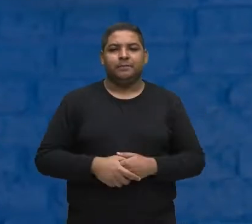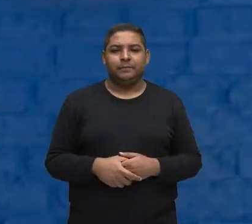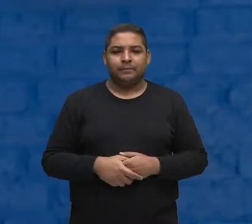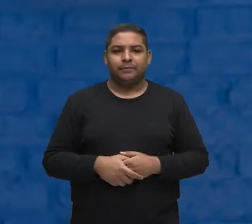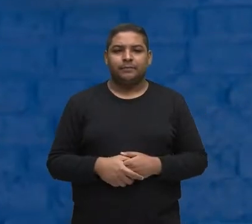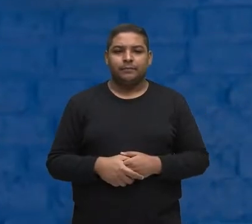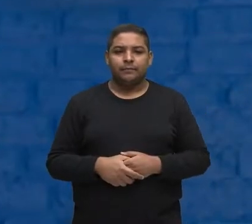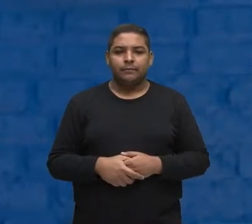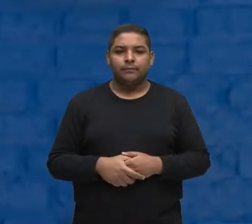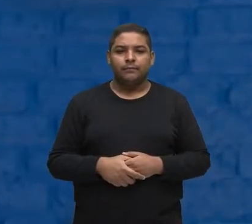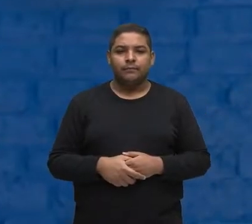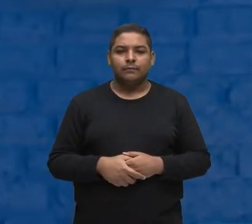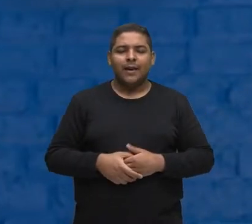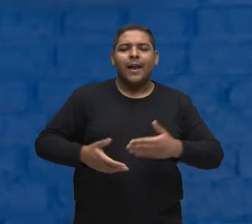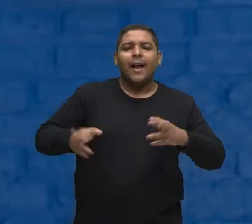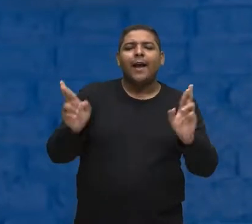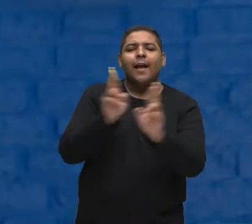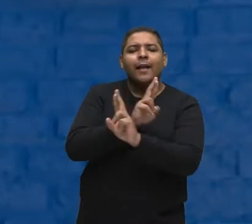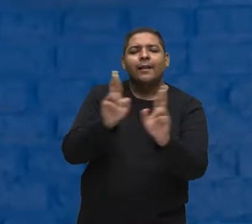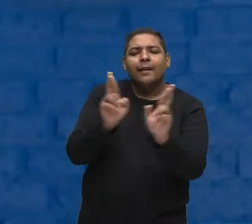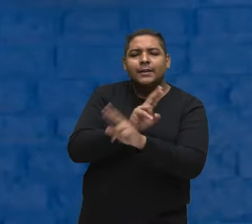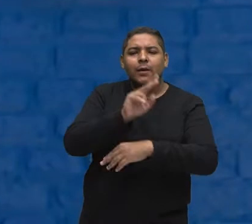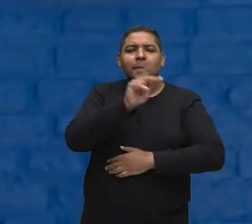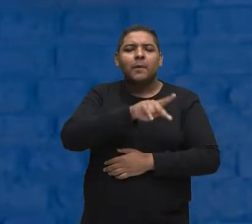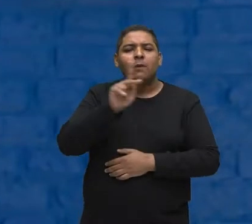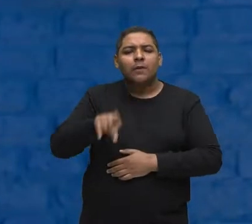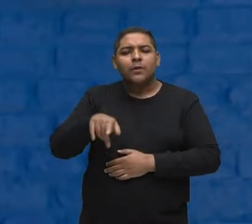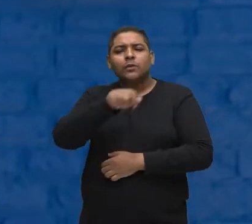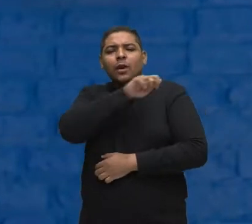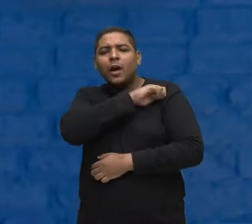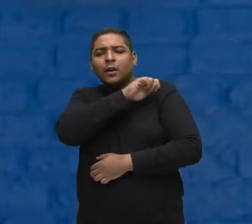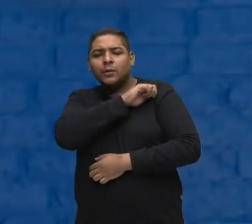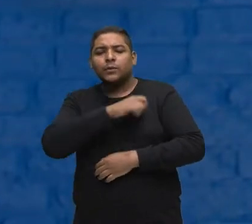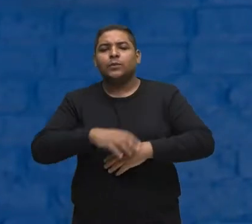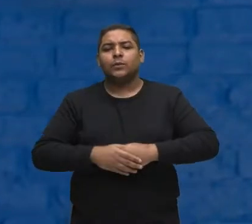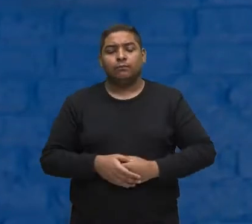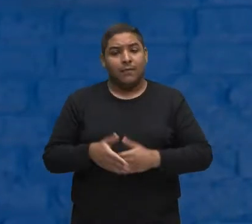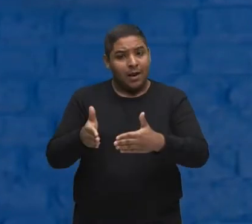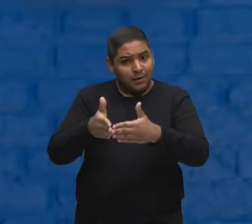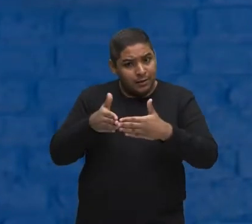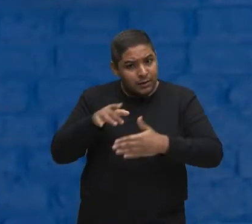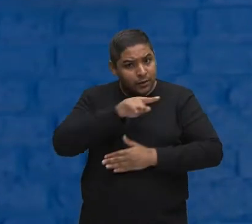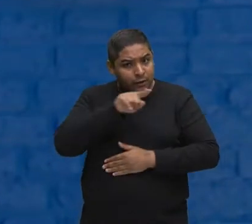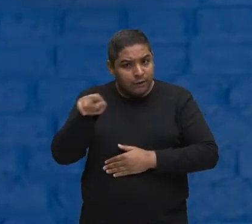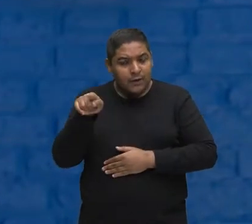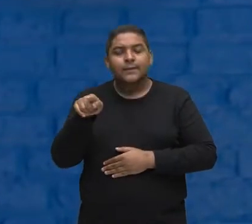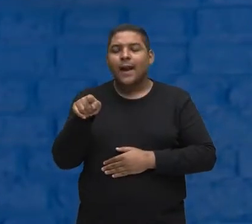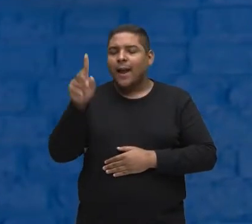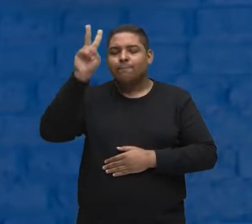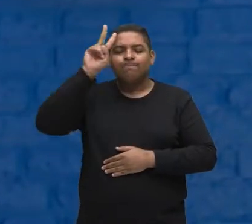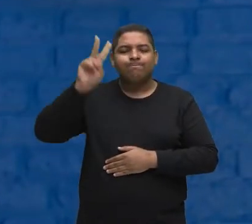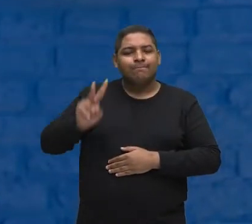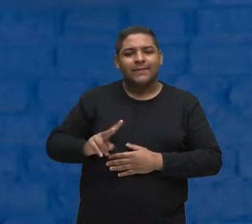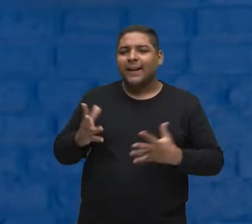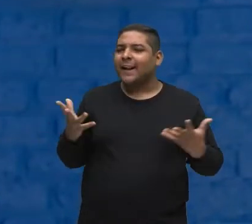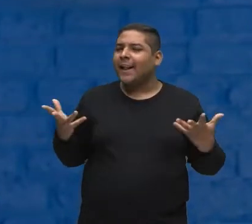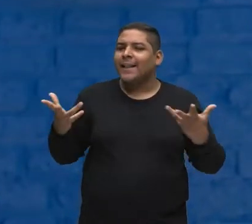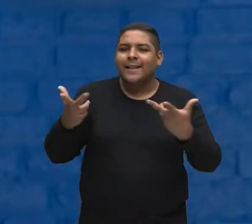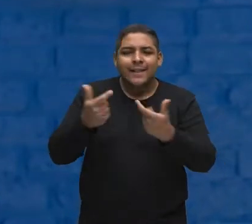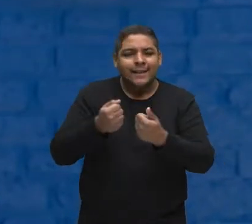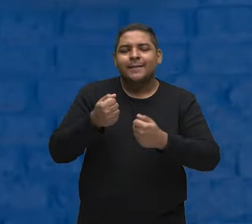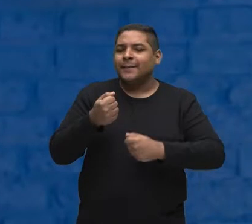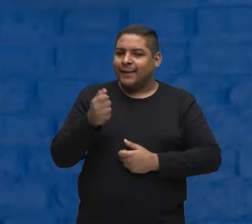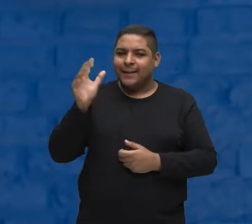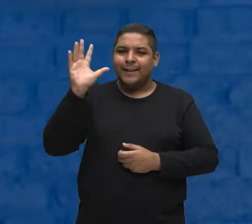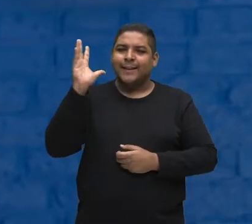é relação entre professor e aluno. Eu vou pedir uma licença de vocês, porque é uma história linda e eu preciso contá-la,